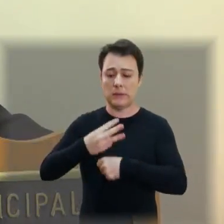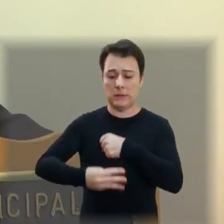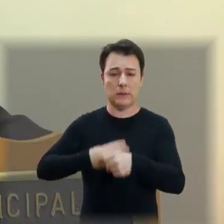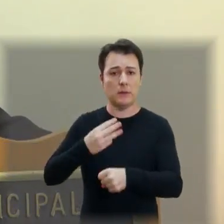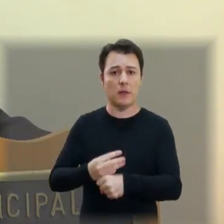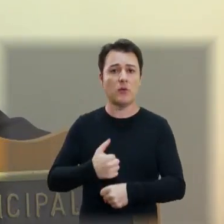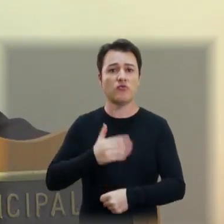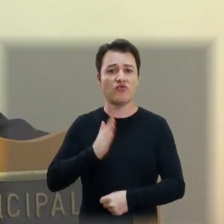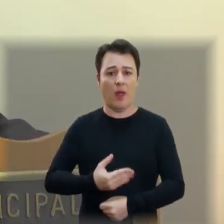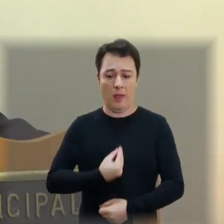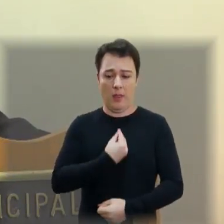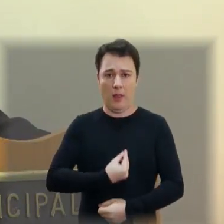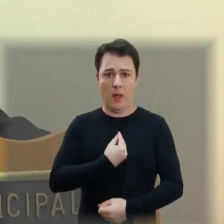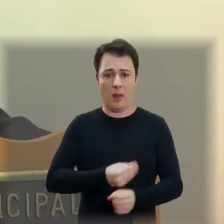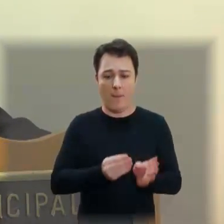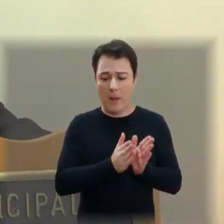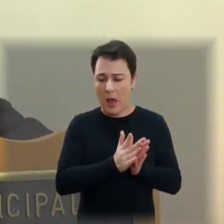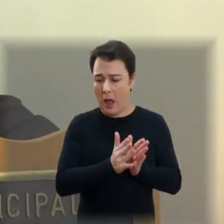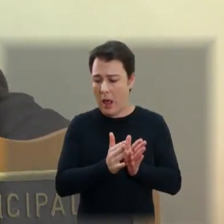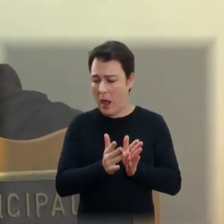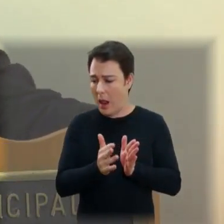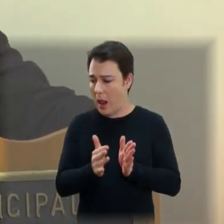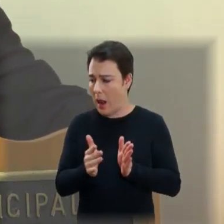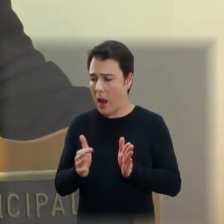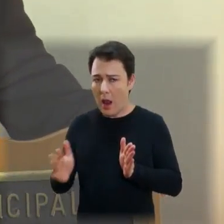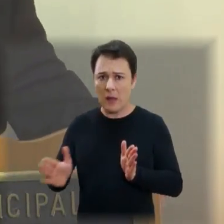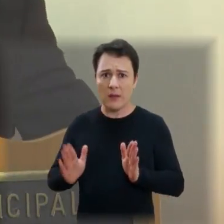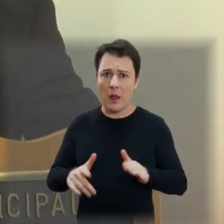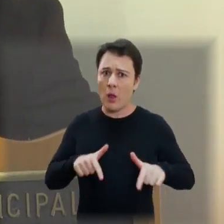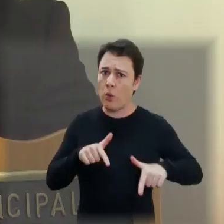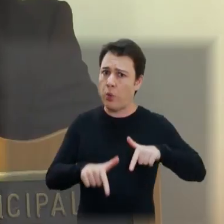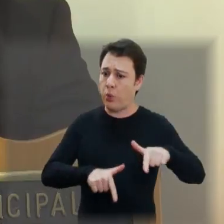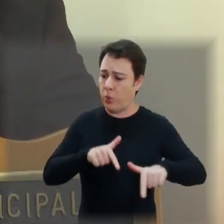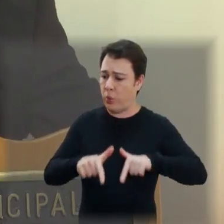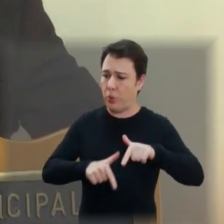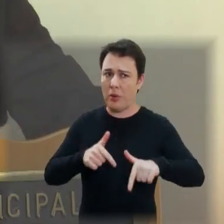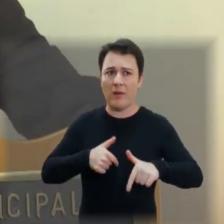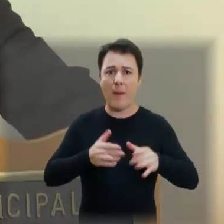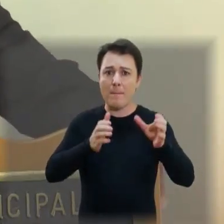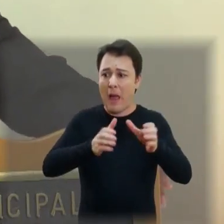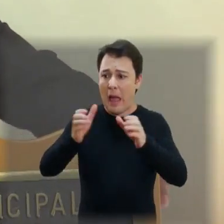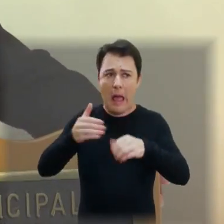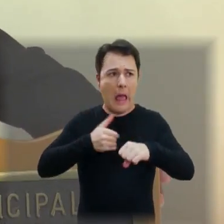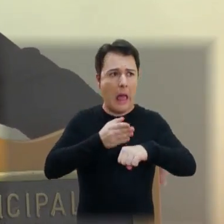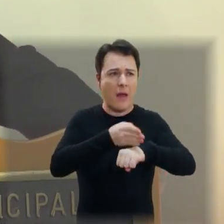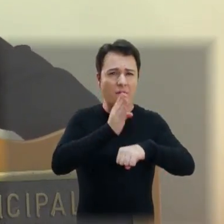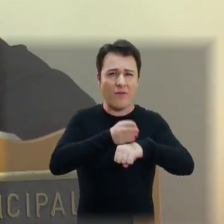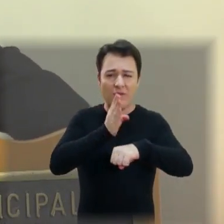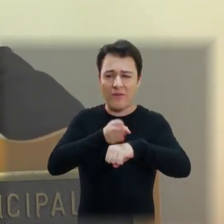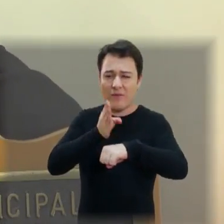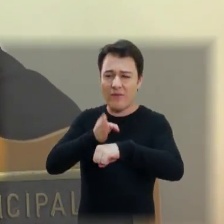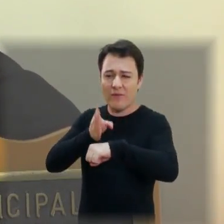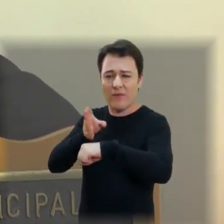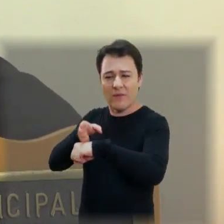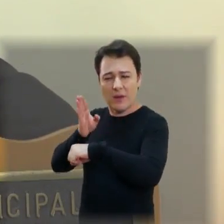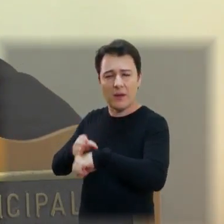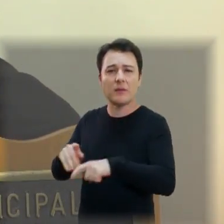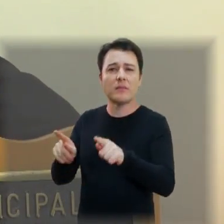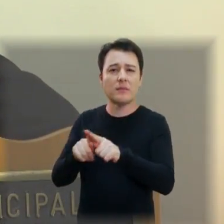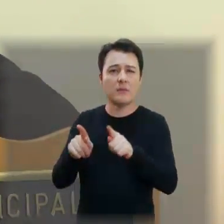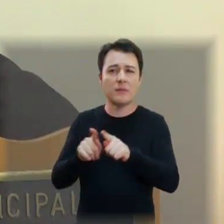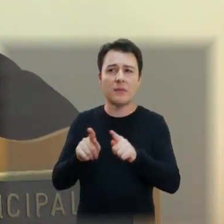está passando, que foi muito trabalho nos bairros, né? Na